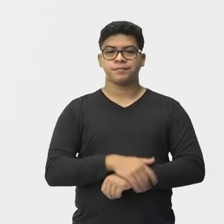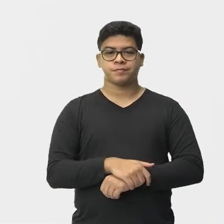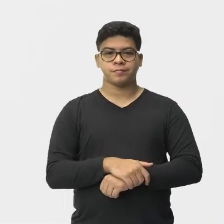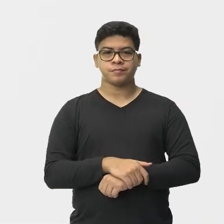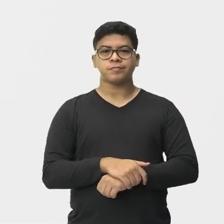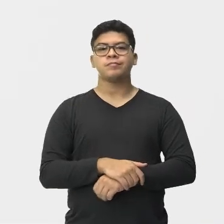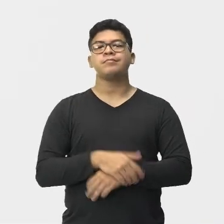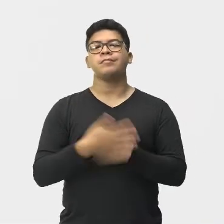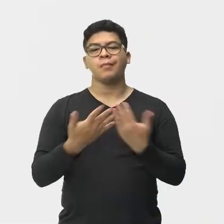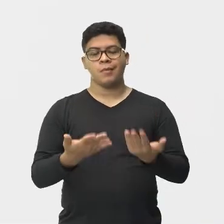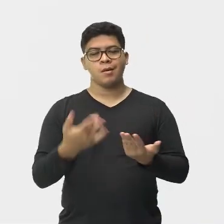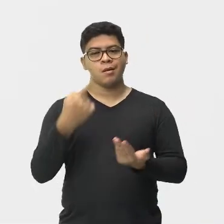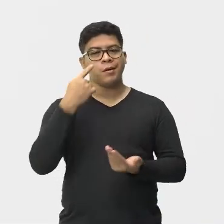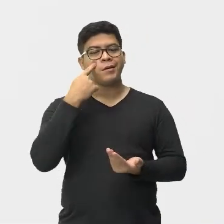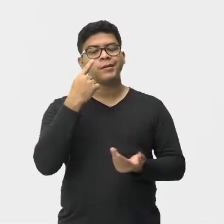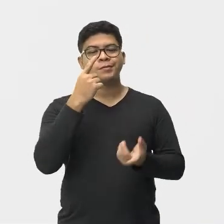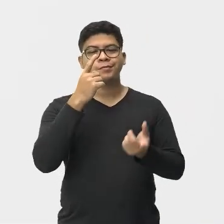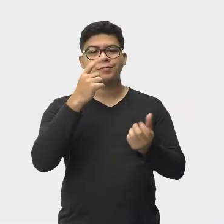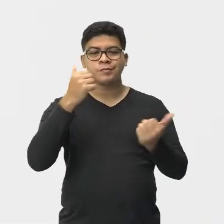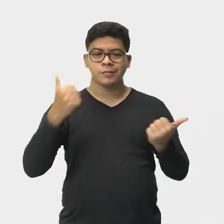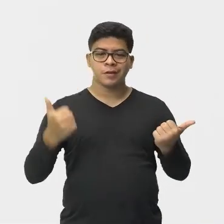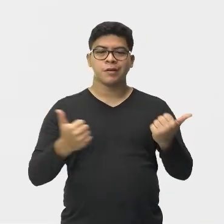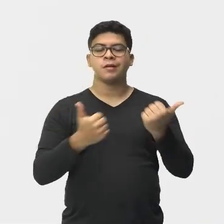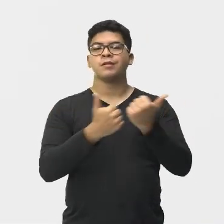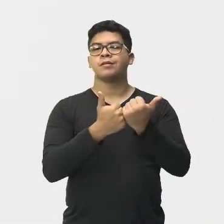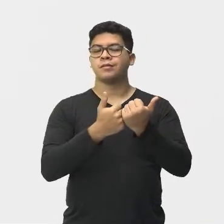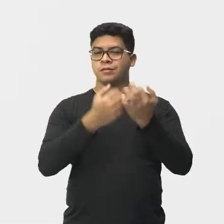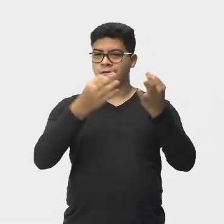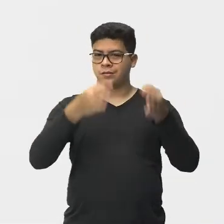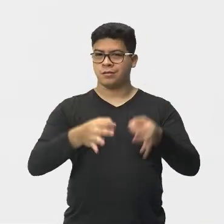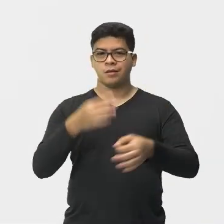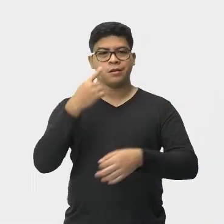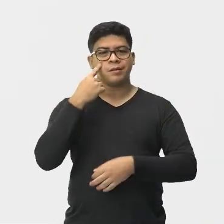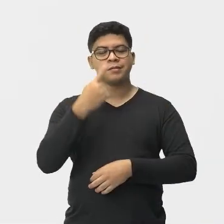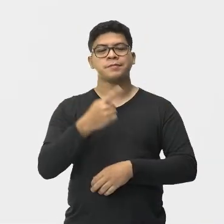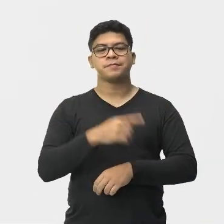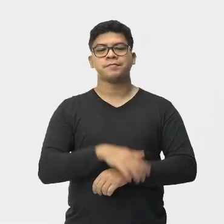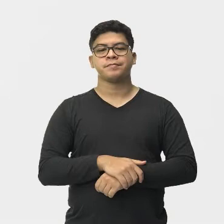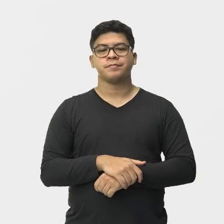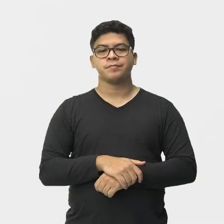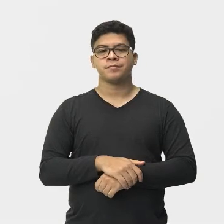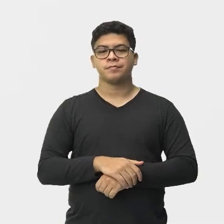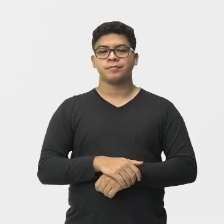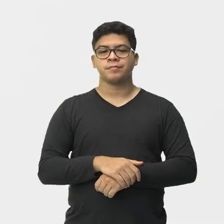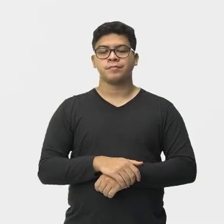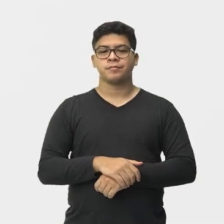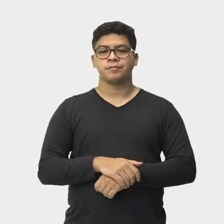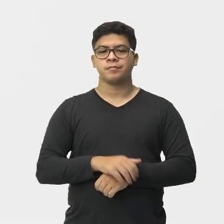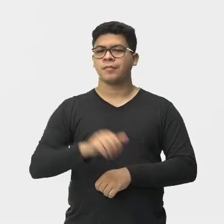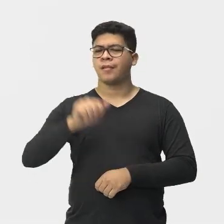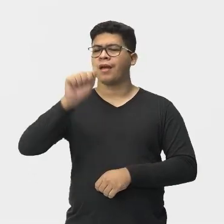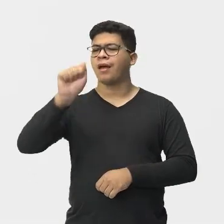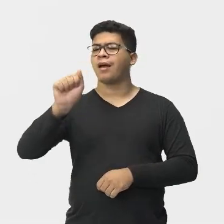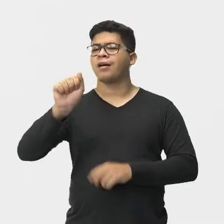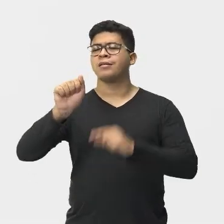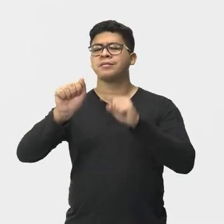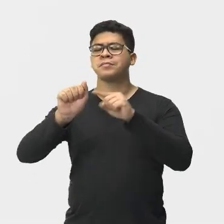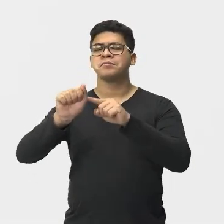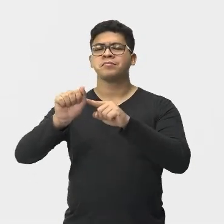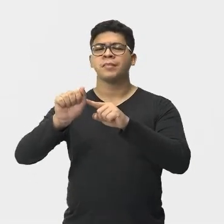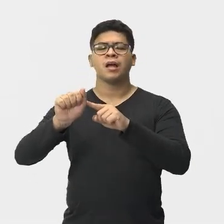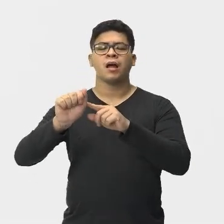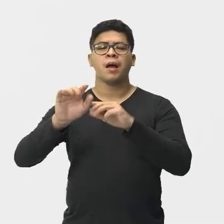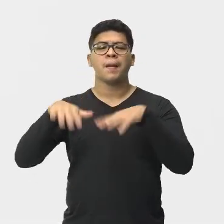que eu acabei de fazer, a substituição, tá certo? Ó. A ou para quem pide. Aqui eu